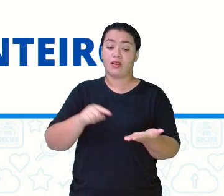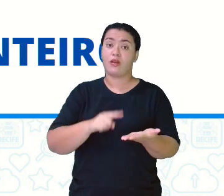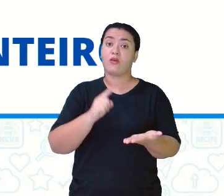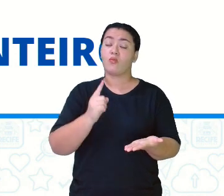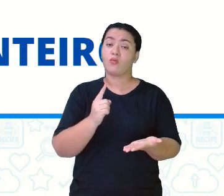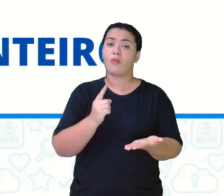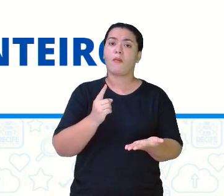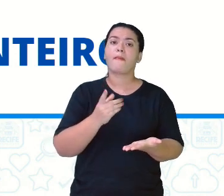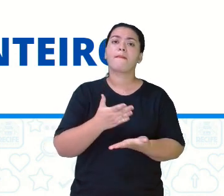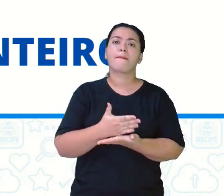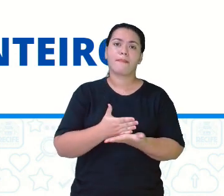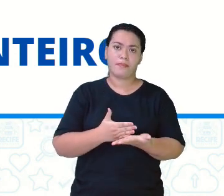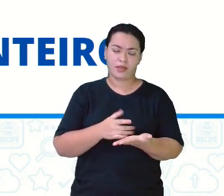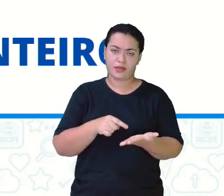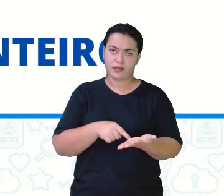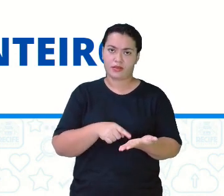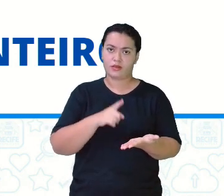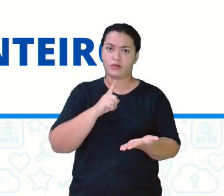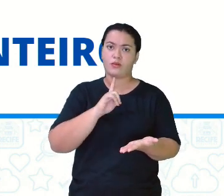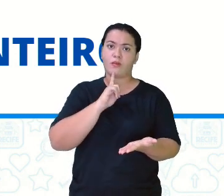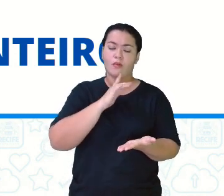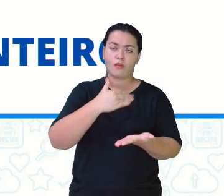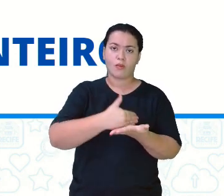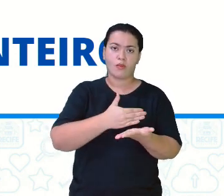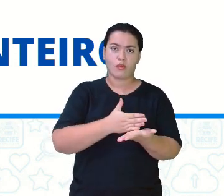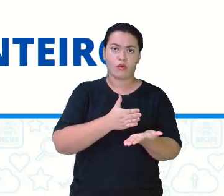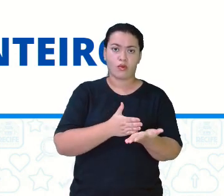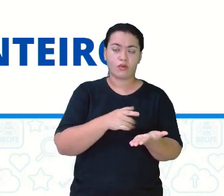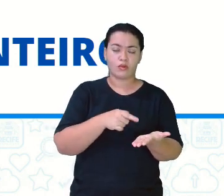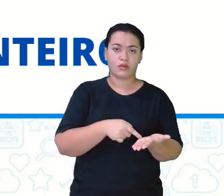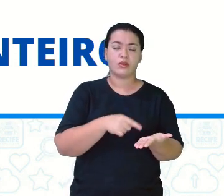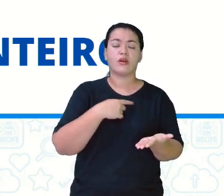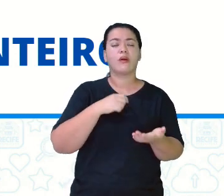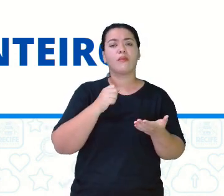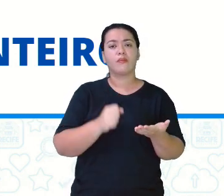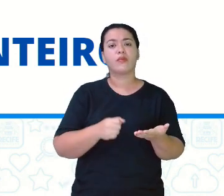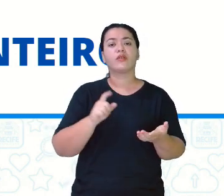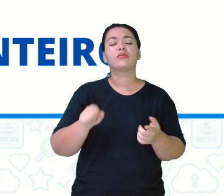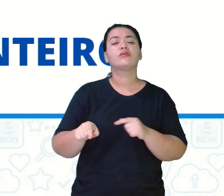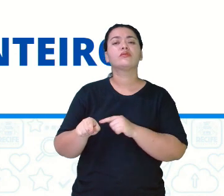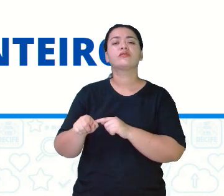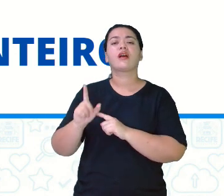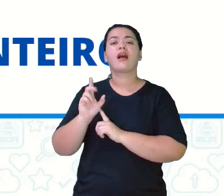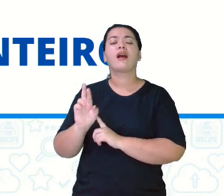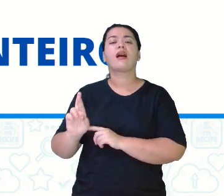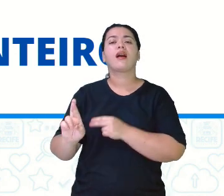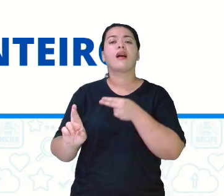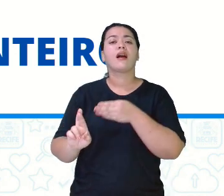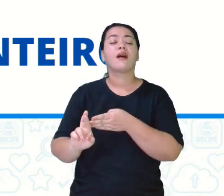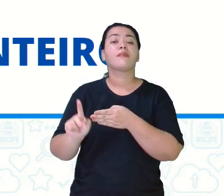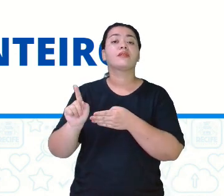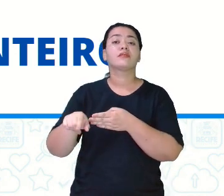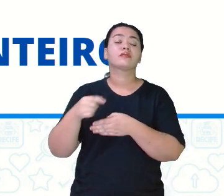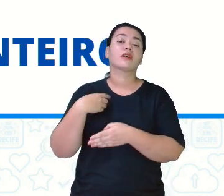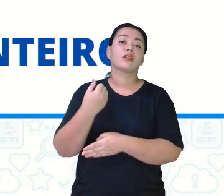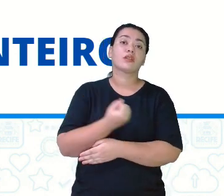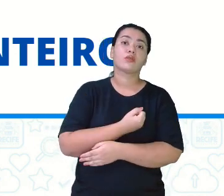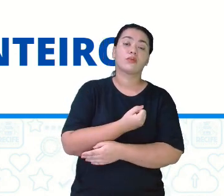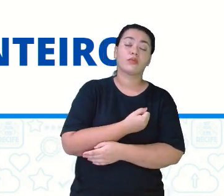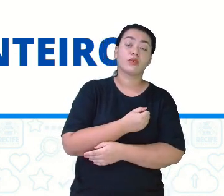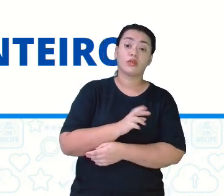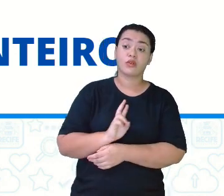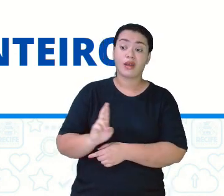uma parte do bolo. E essa parte do bolo, eu posso representá-la com números. E